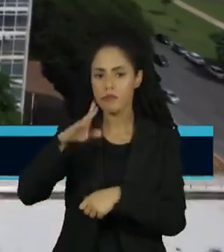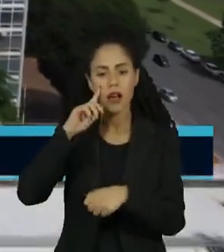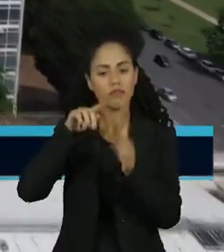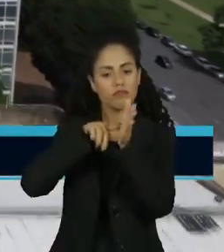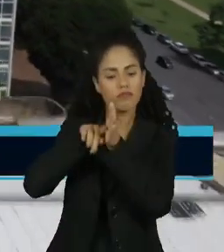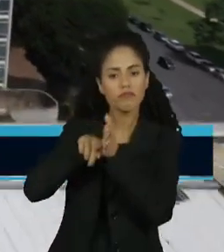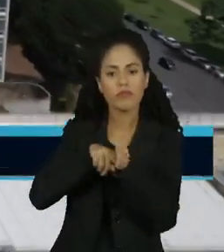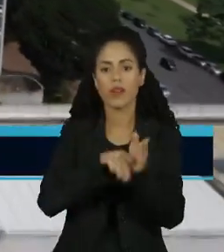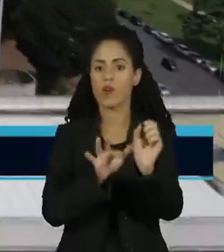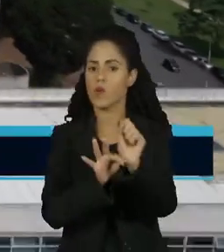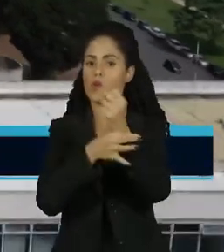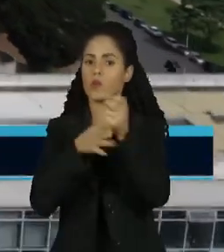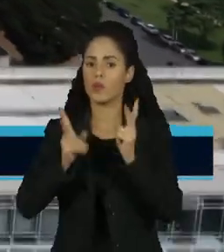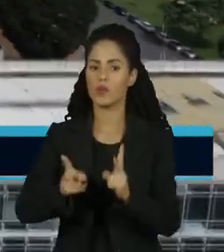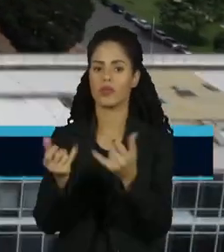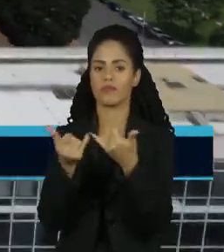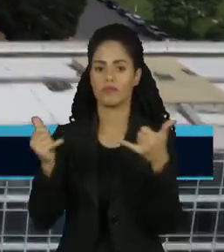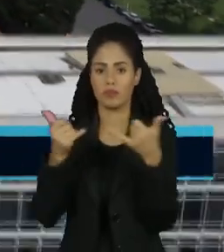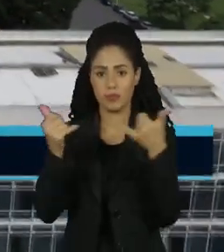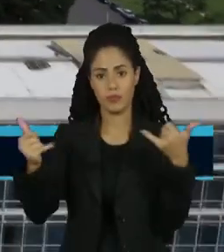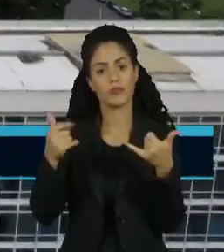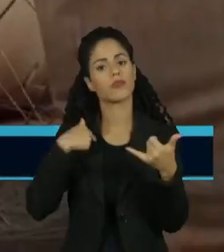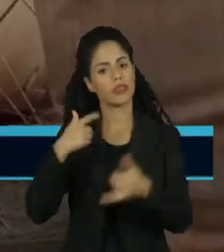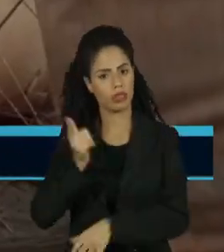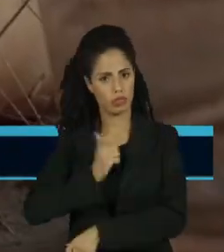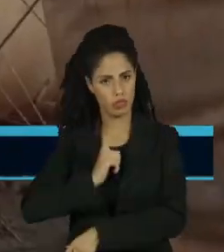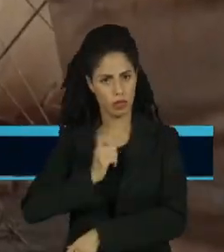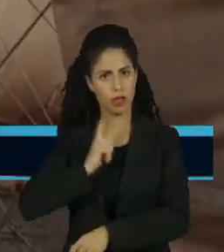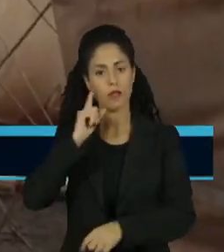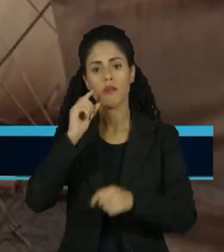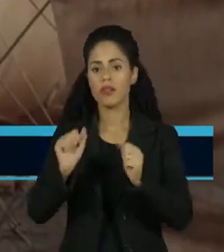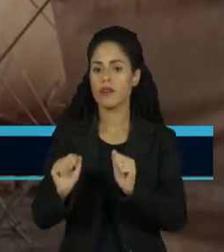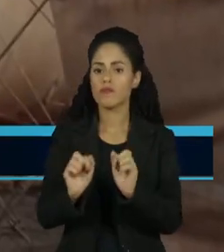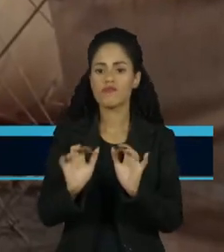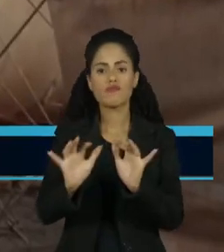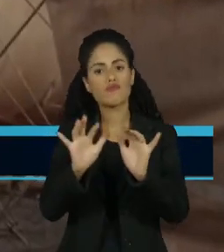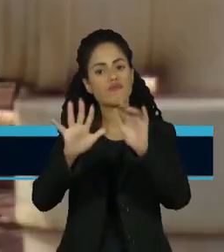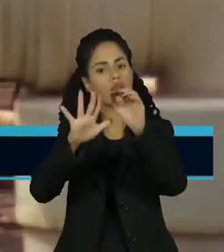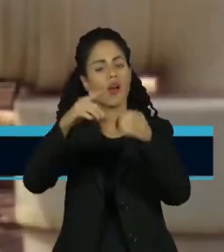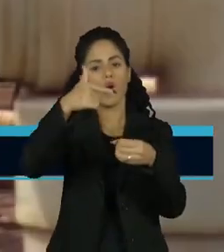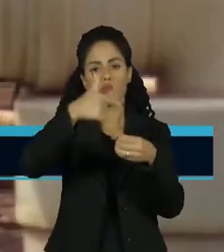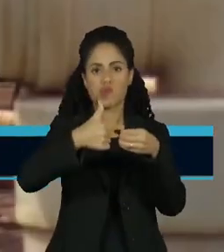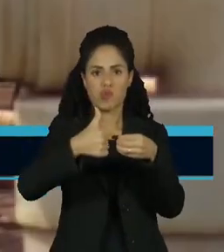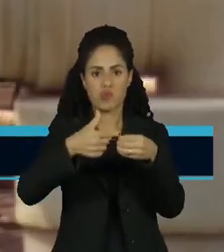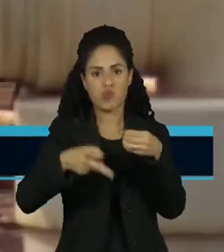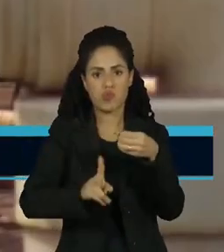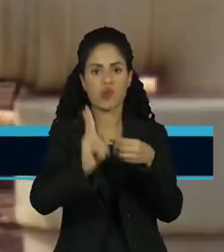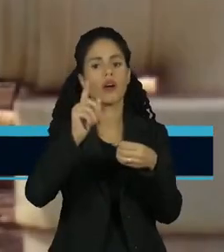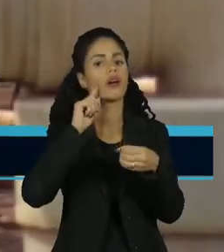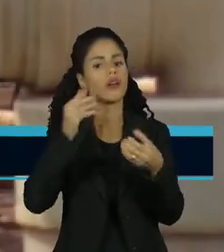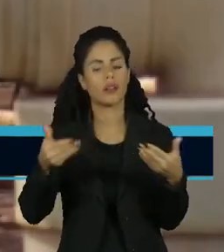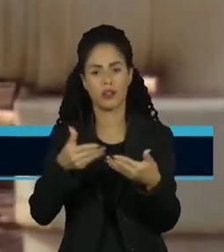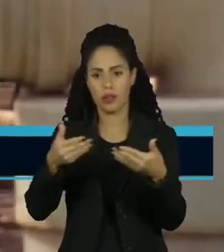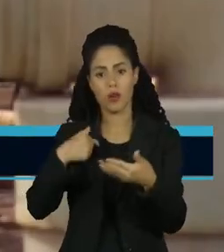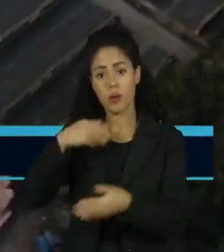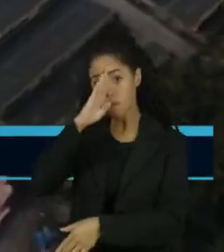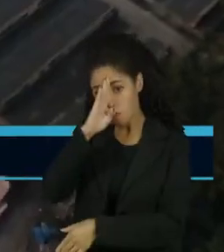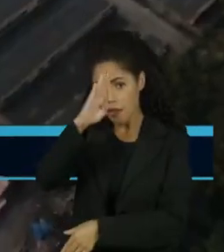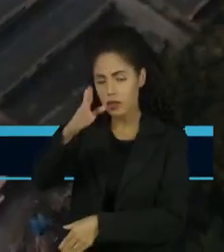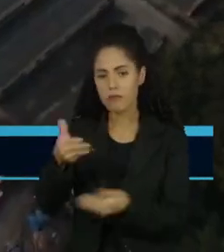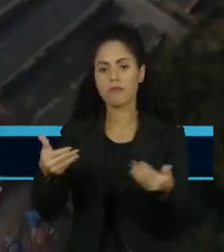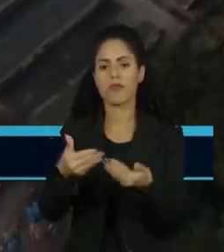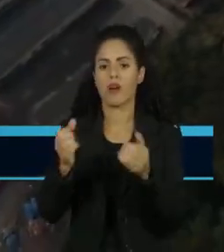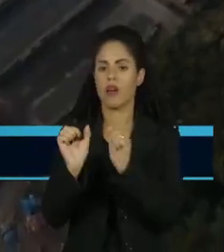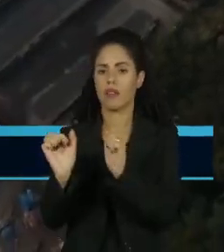garantir a segurança eletroenergética do sistema. A queima de combustíveis fósseis para a geração de energia elétrica é o principal emissor